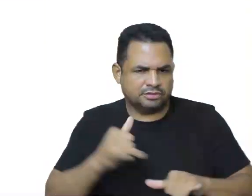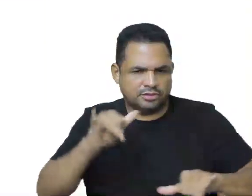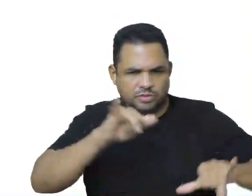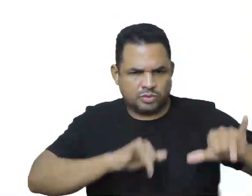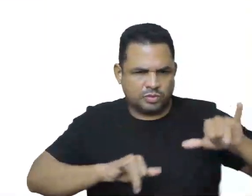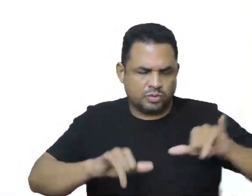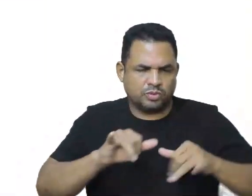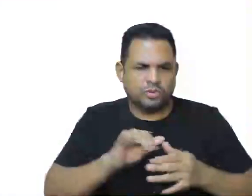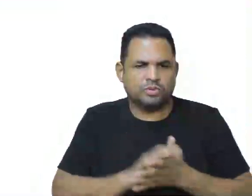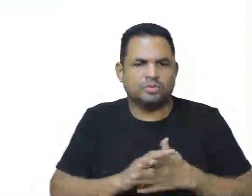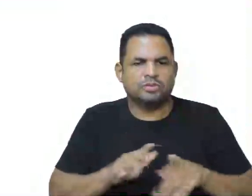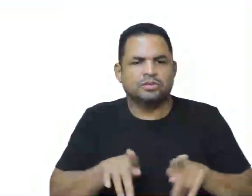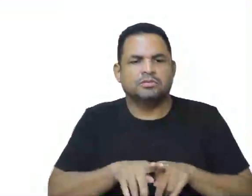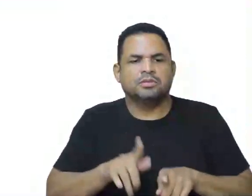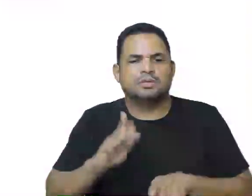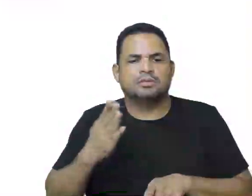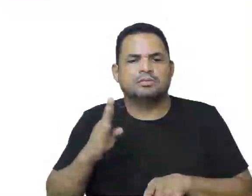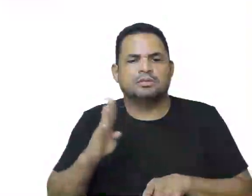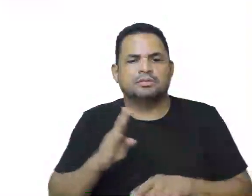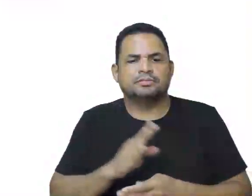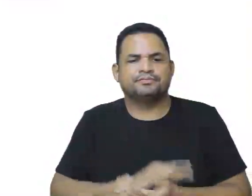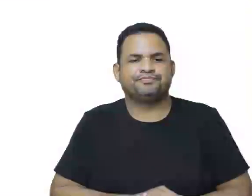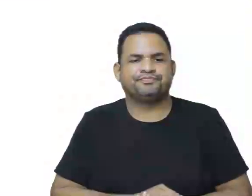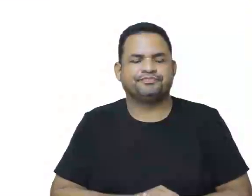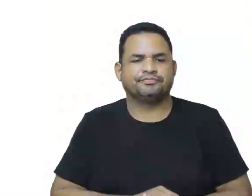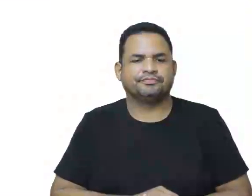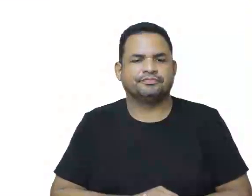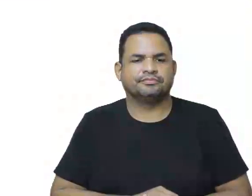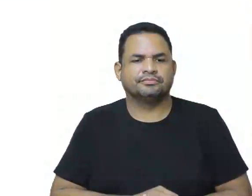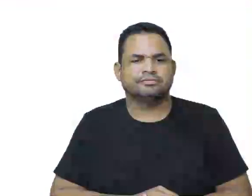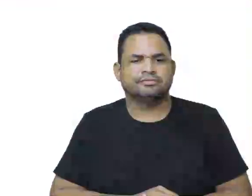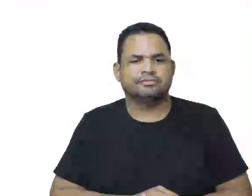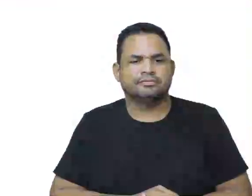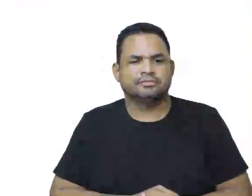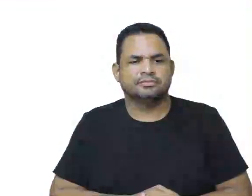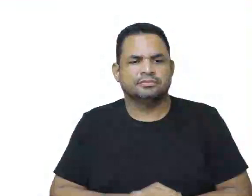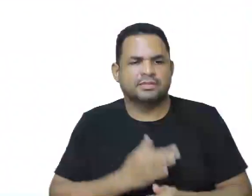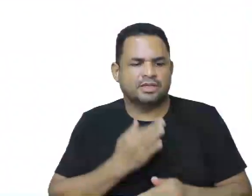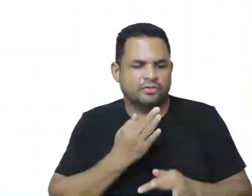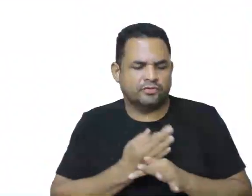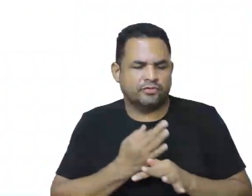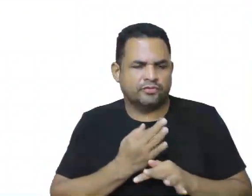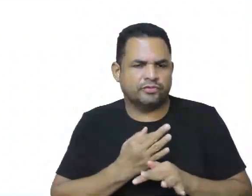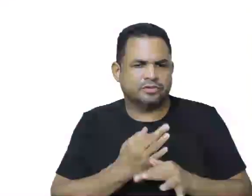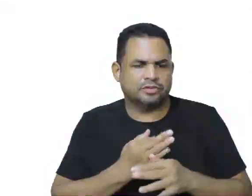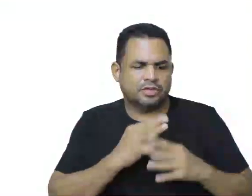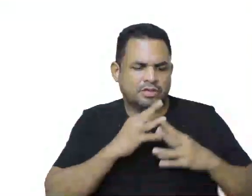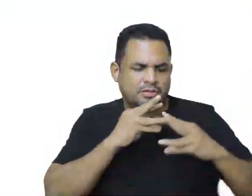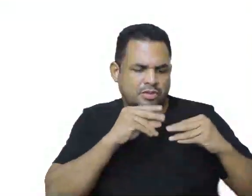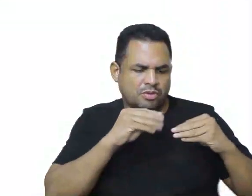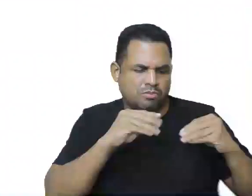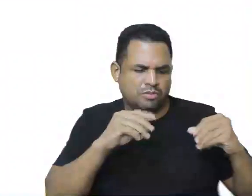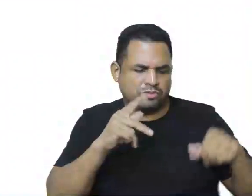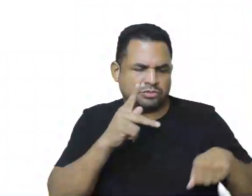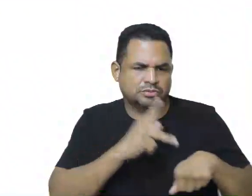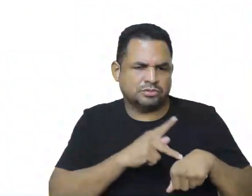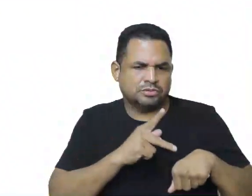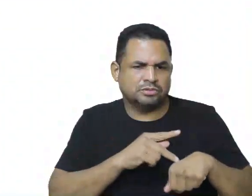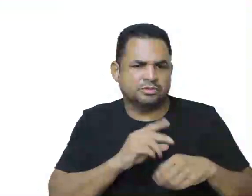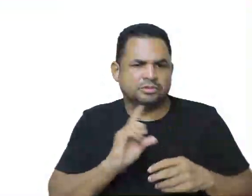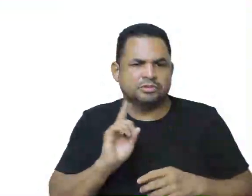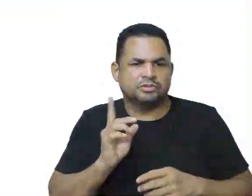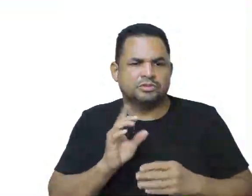e biológico. Será que o físico é responsável pela decomposição da rocha ou ele acaba